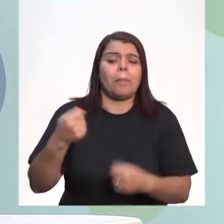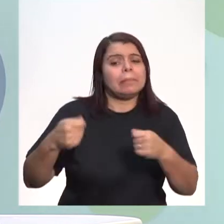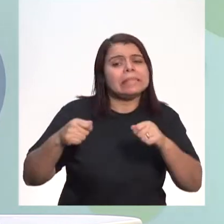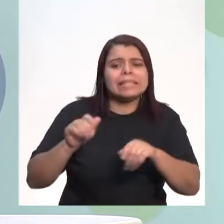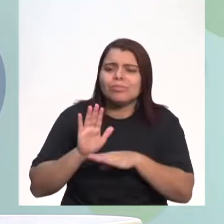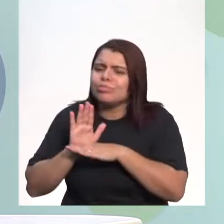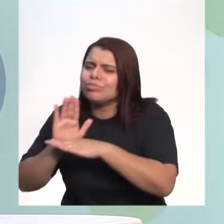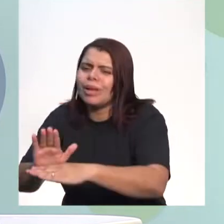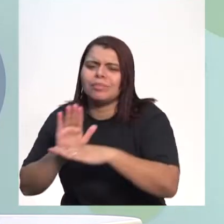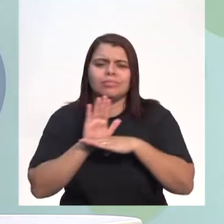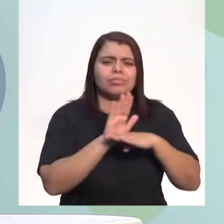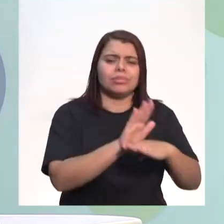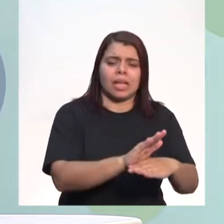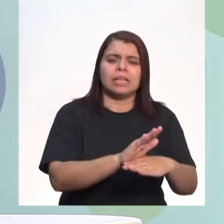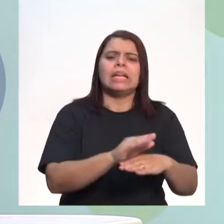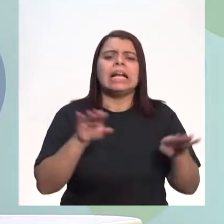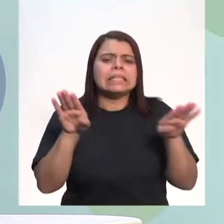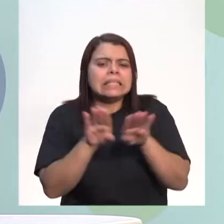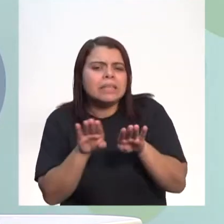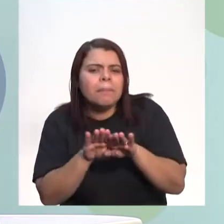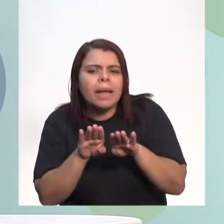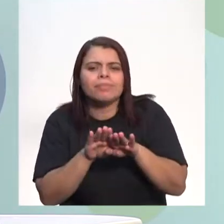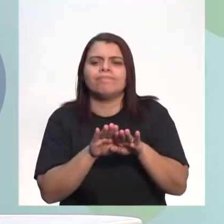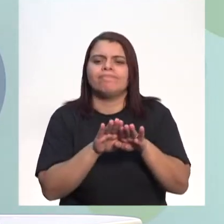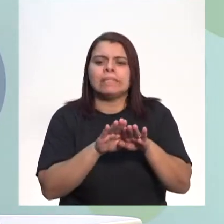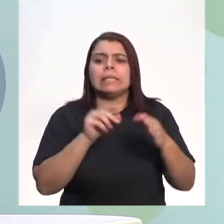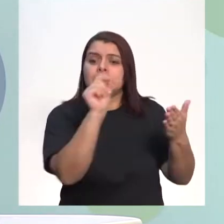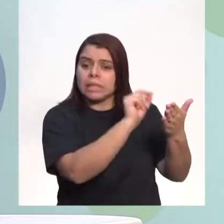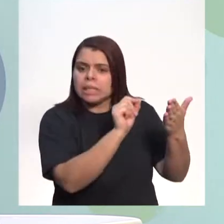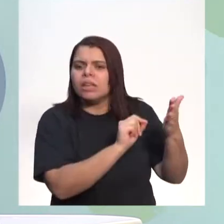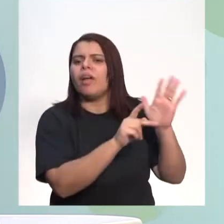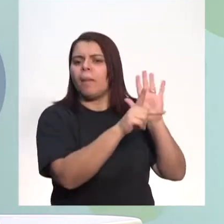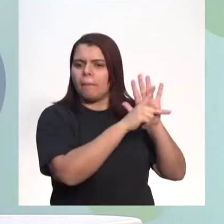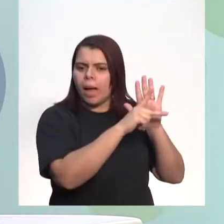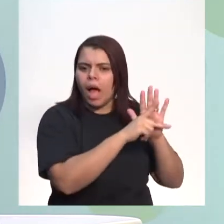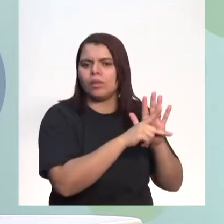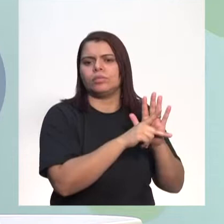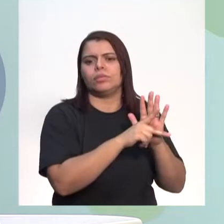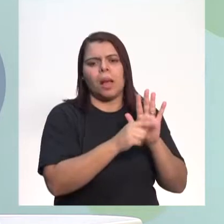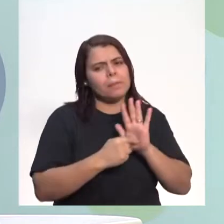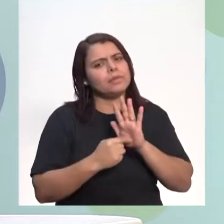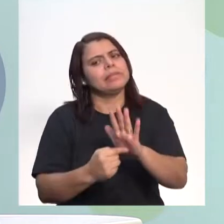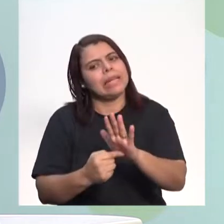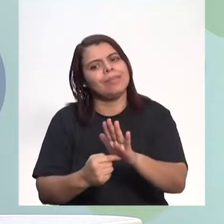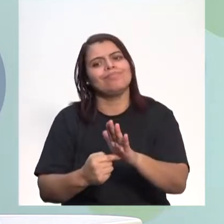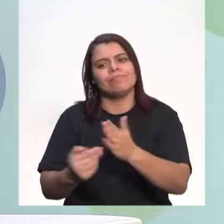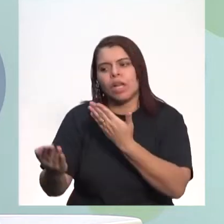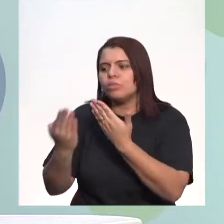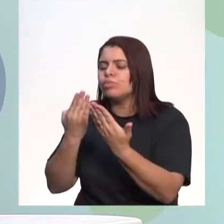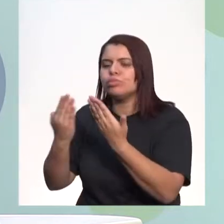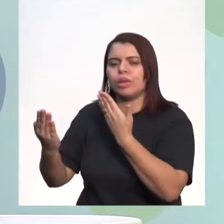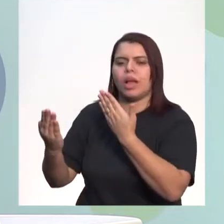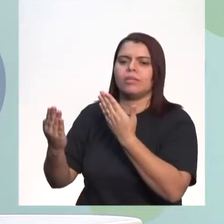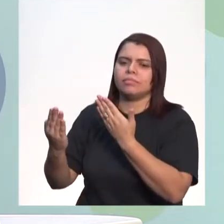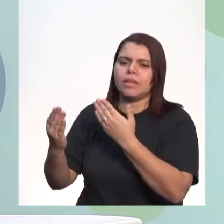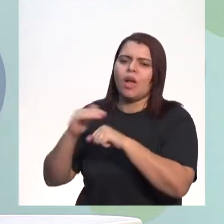precisamos também colocar na nossa pauta toda essa preocupação do diálogo e da comunicação com os pais. E o outro